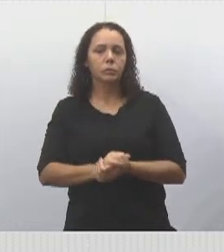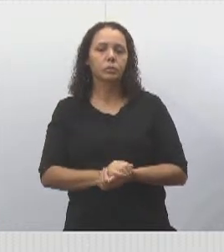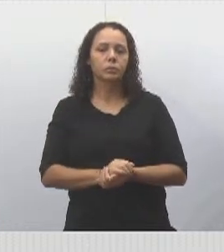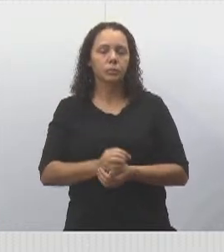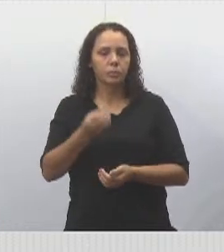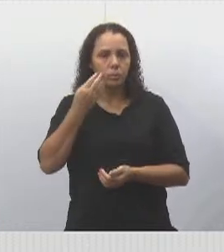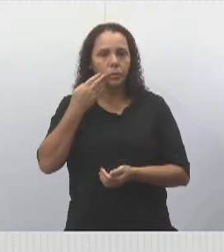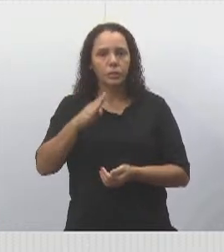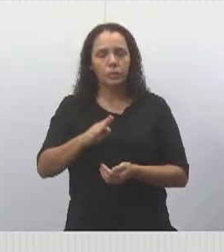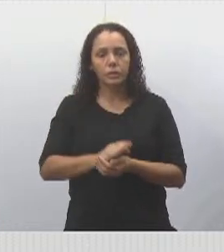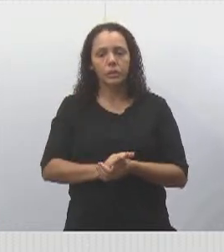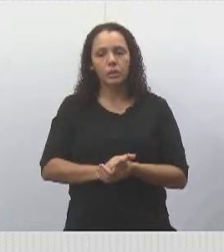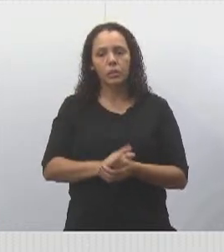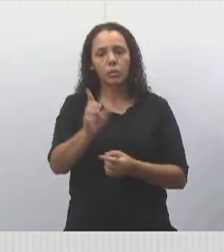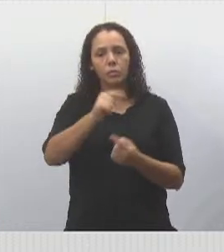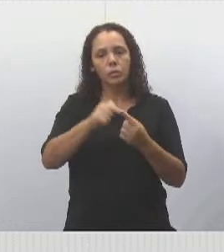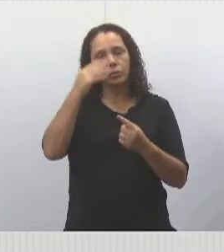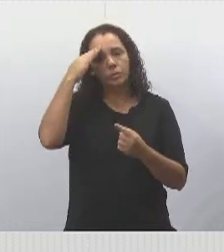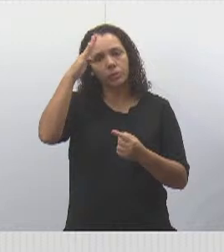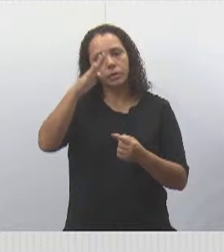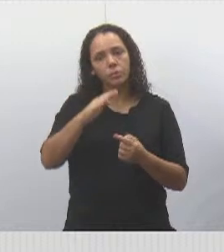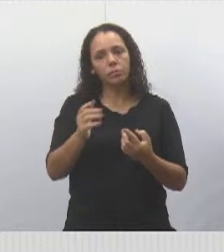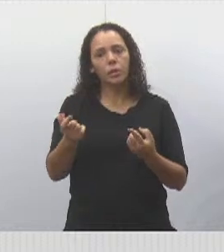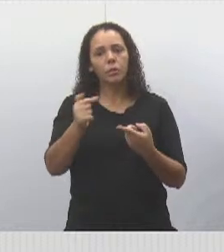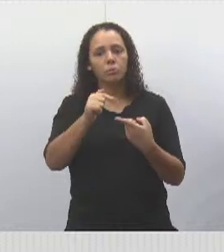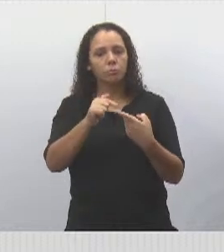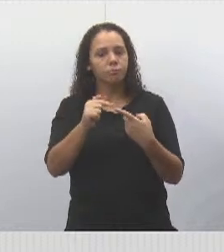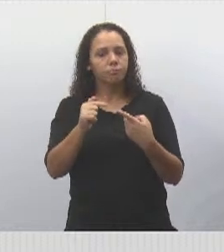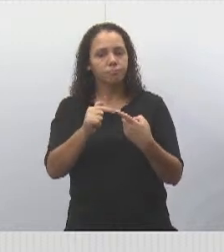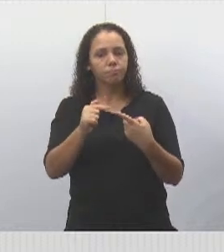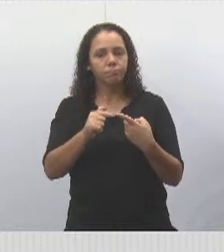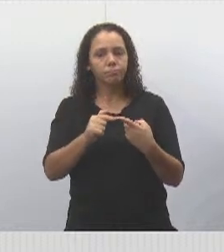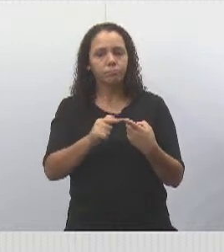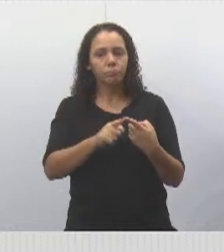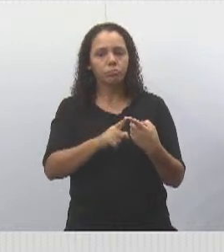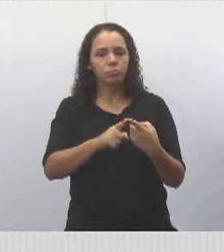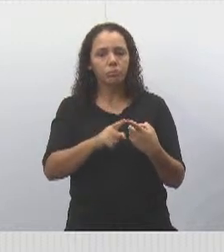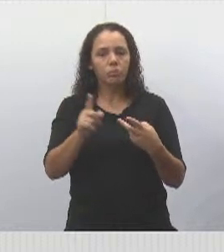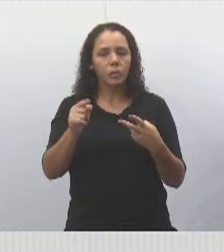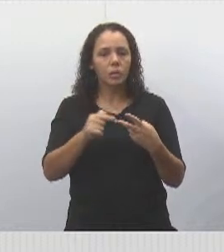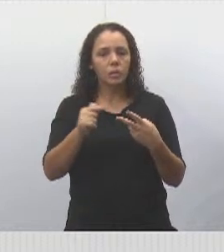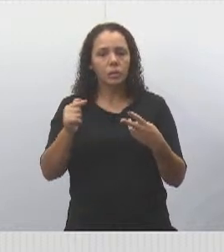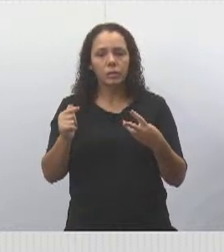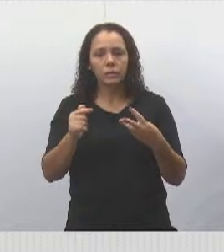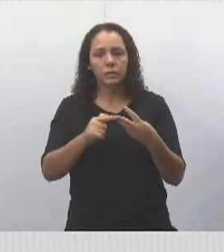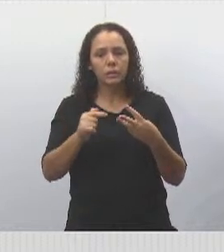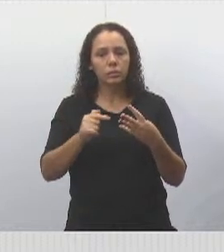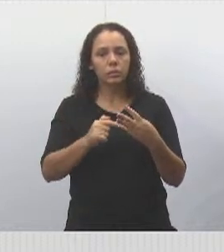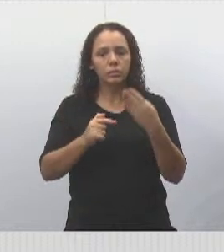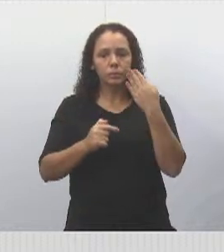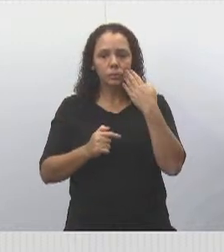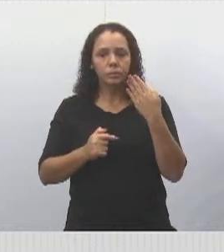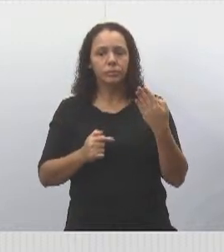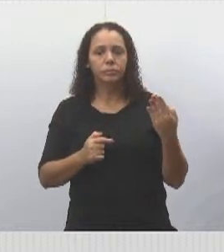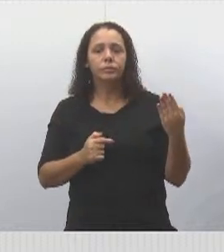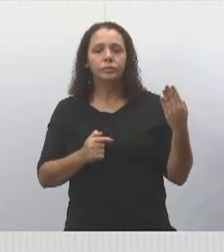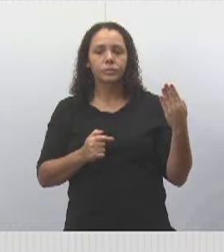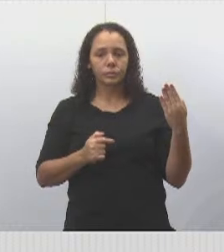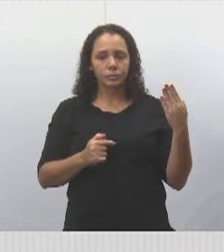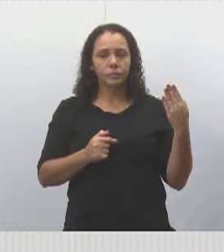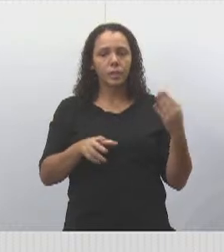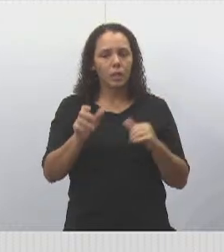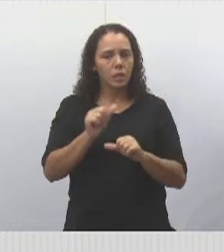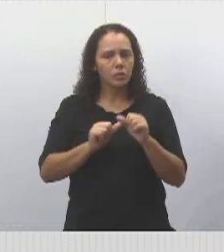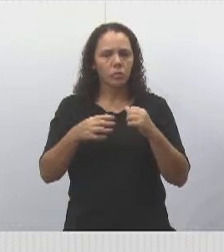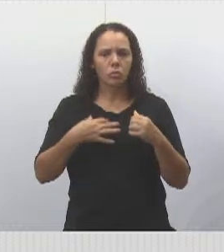As principais ações o convênio com a atividade delegada, um projeto COI 2.0, a capacitação da guarda, a